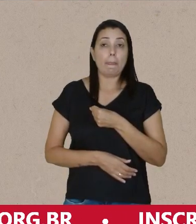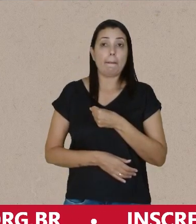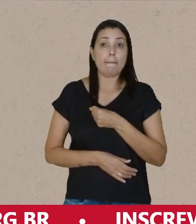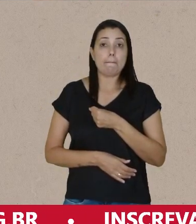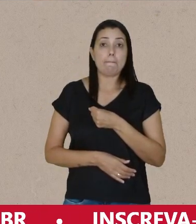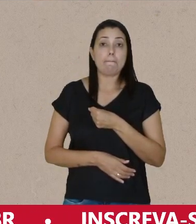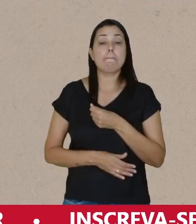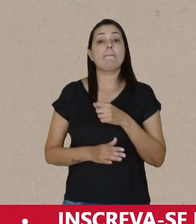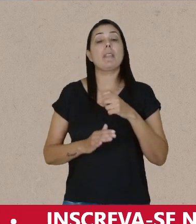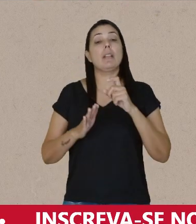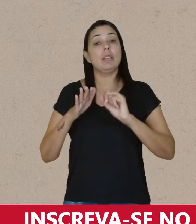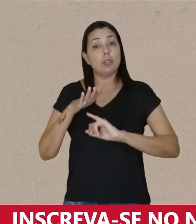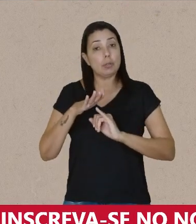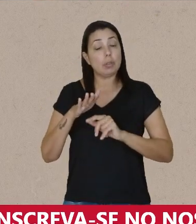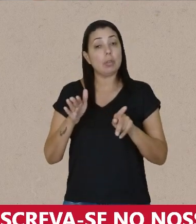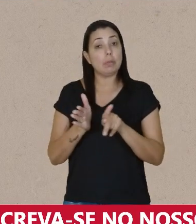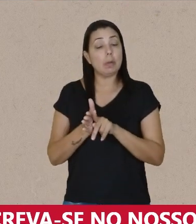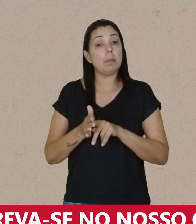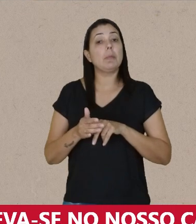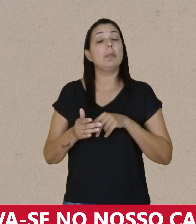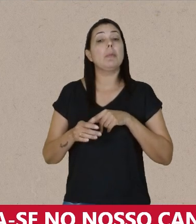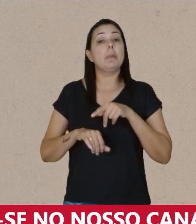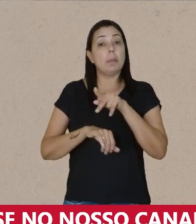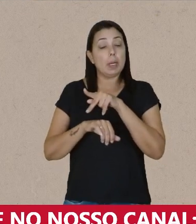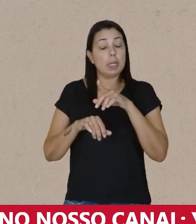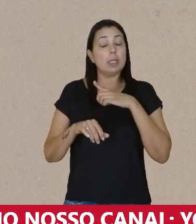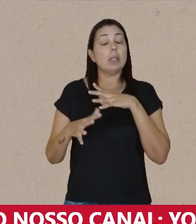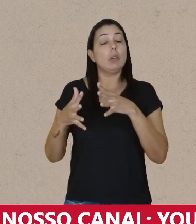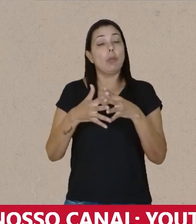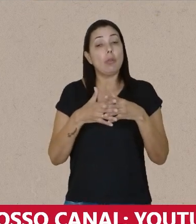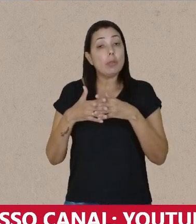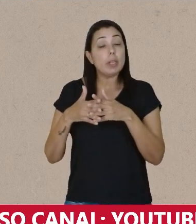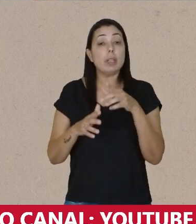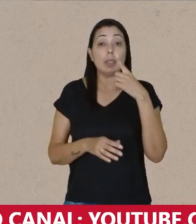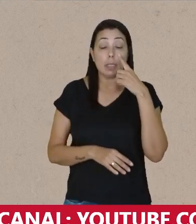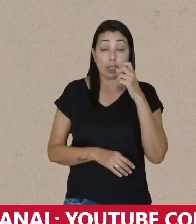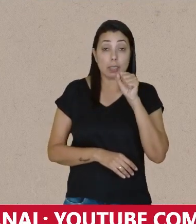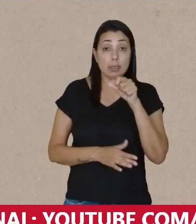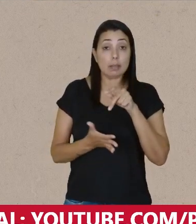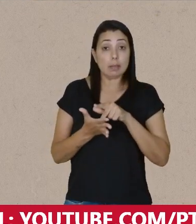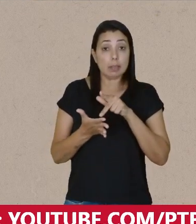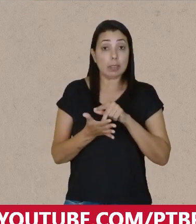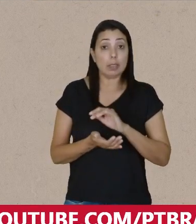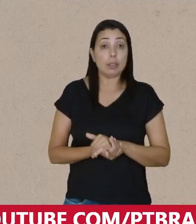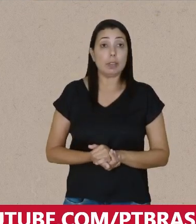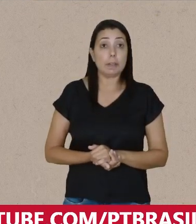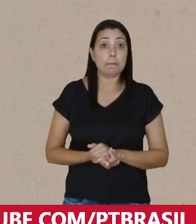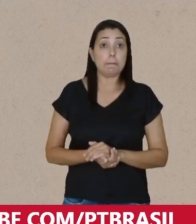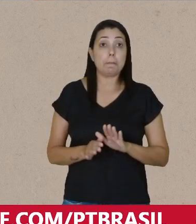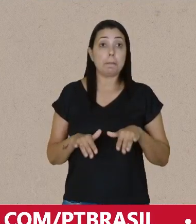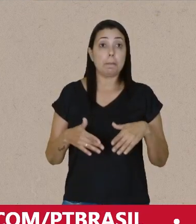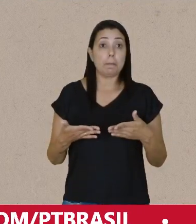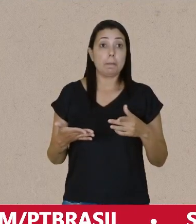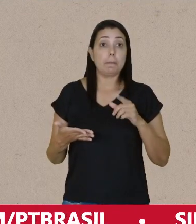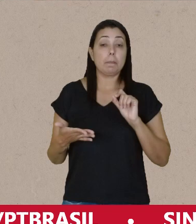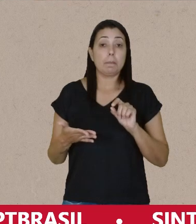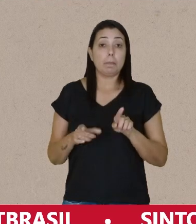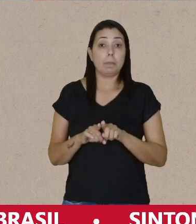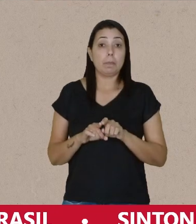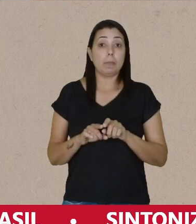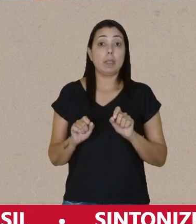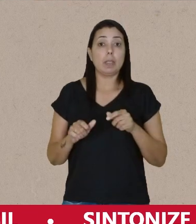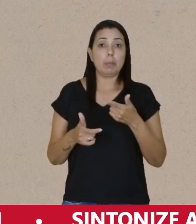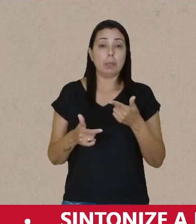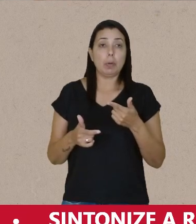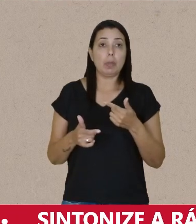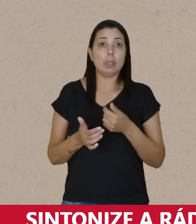das instituições do próprio país que eles dirigem. Então, realmente é um conflito de interesse muito óbvio. Um escândalo, mais um escândalo depois